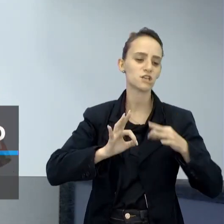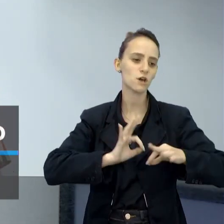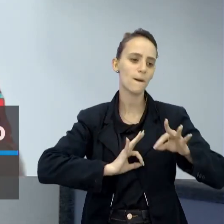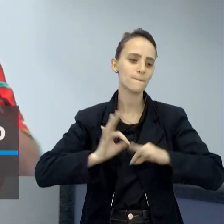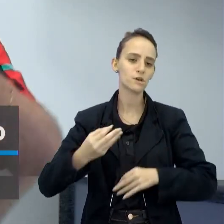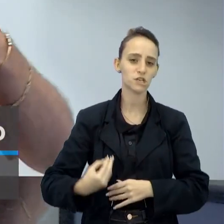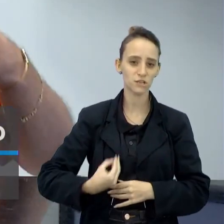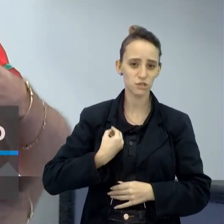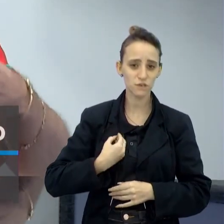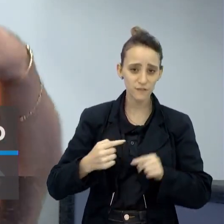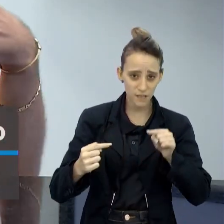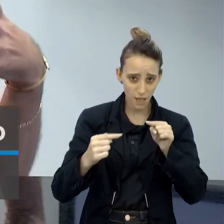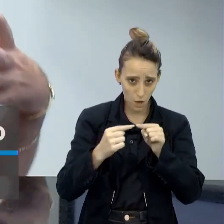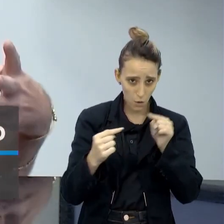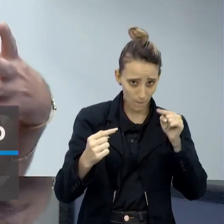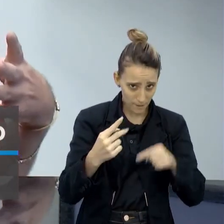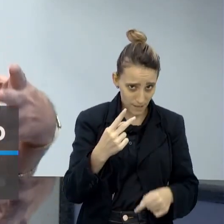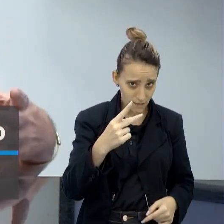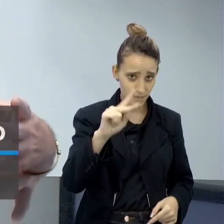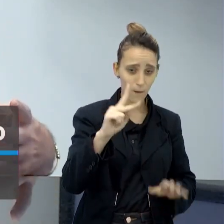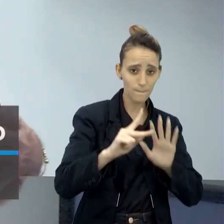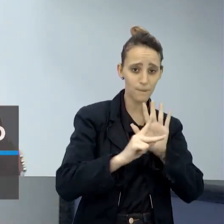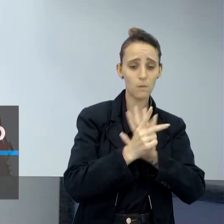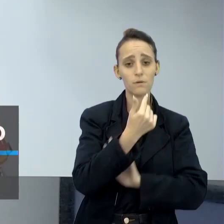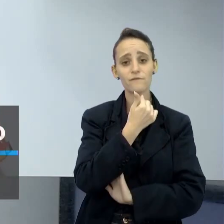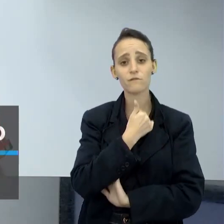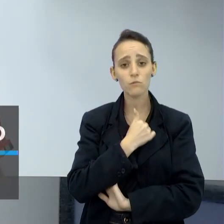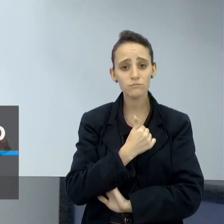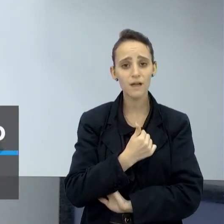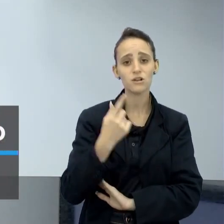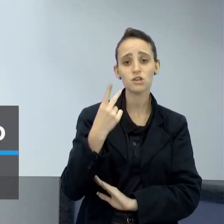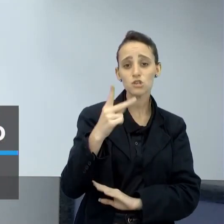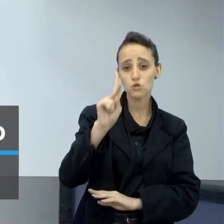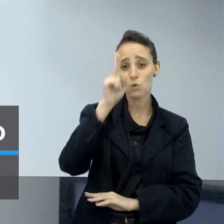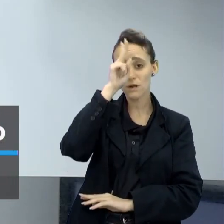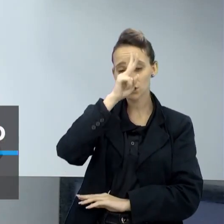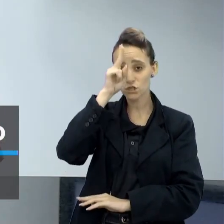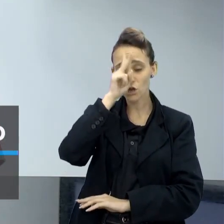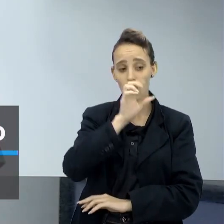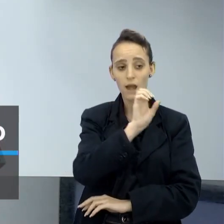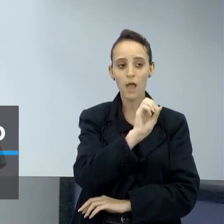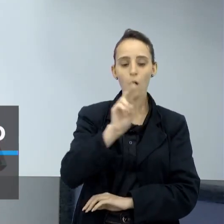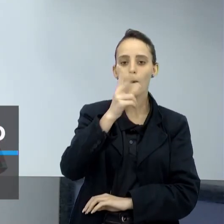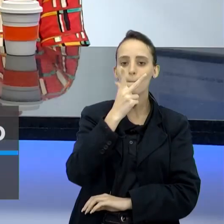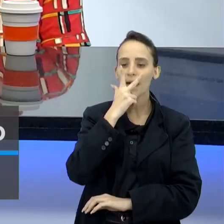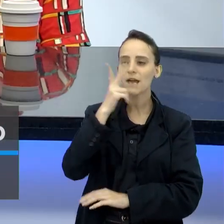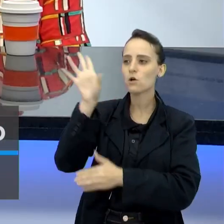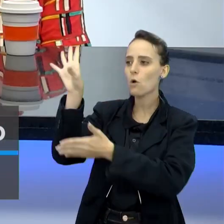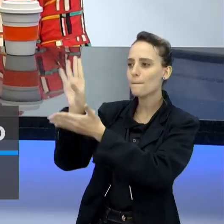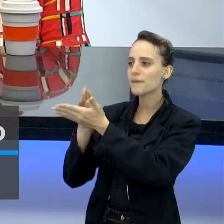são baseadas na sua história realmente, no seu querer, ou nessas